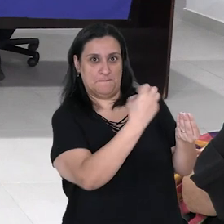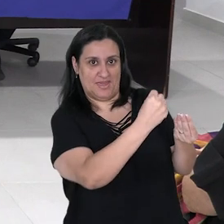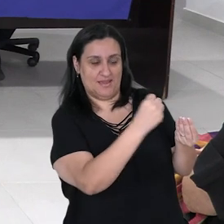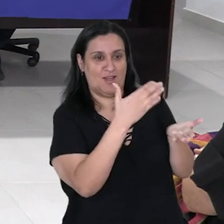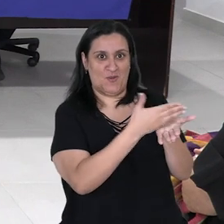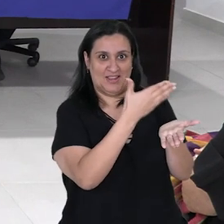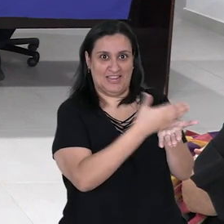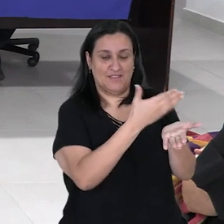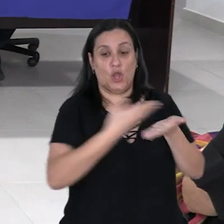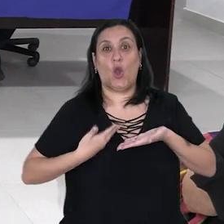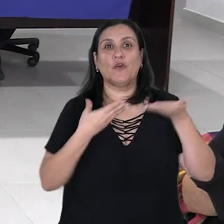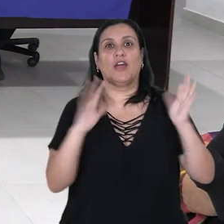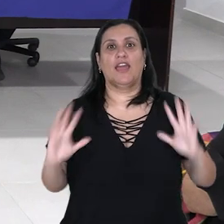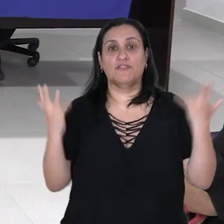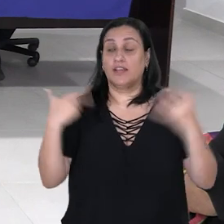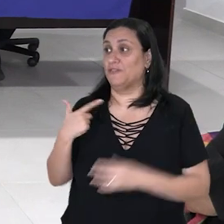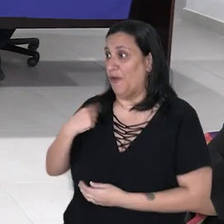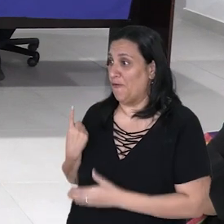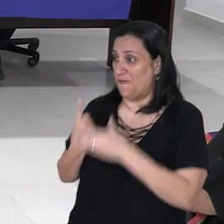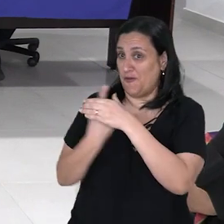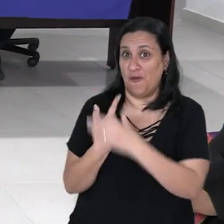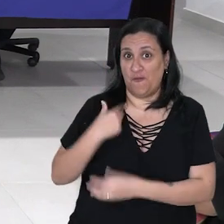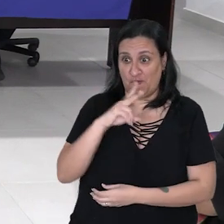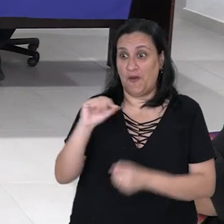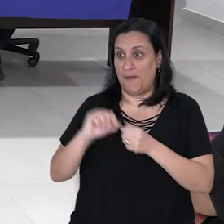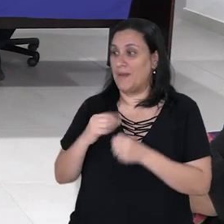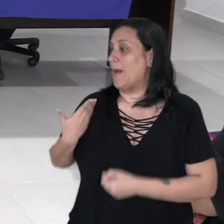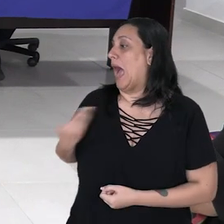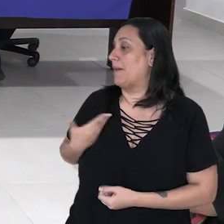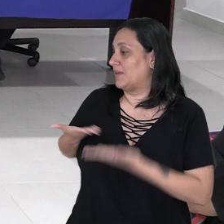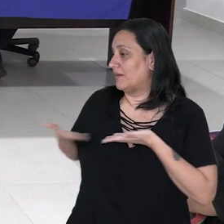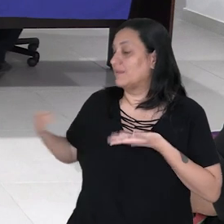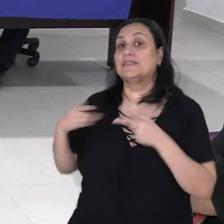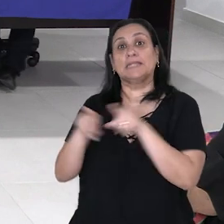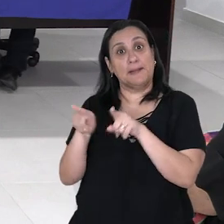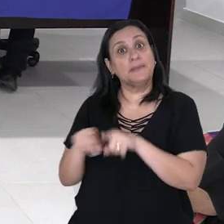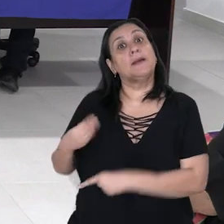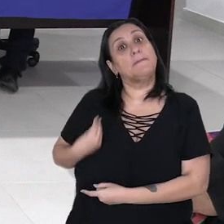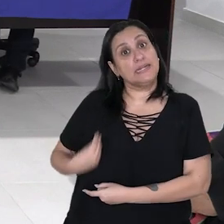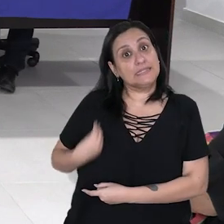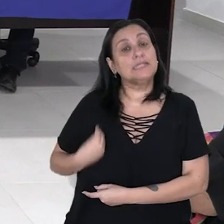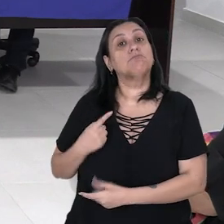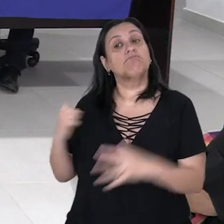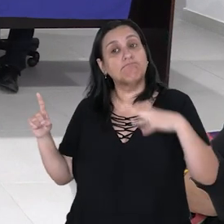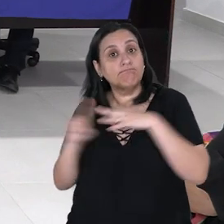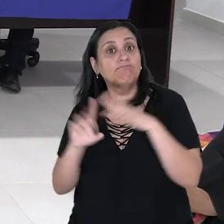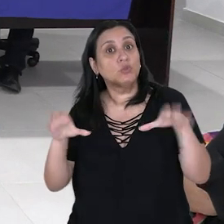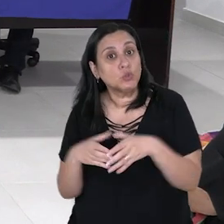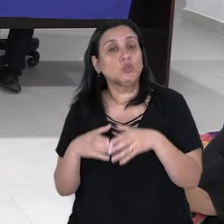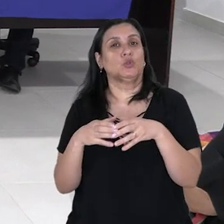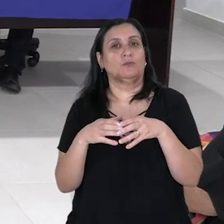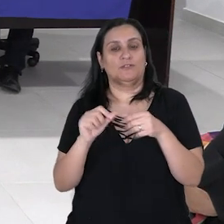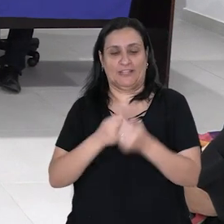livro e convidaram a gente para o evento, eu falei, bom, eu vou, mas eu faço questão de levar os meus amigos aqui, porque foram eles que, digamos, fizeram,